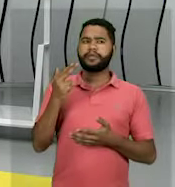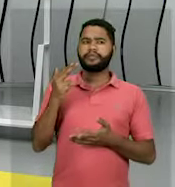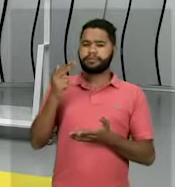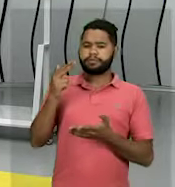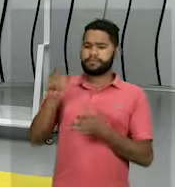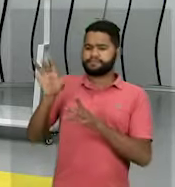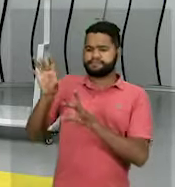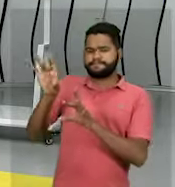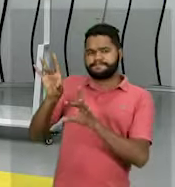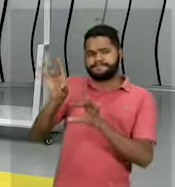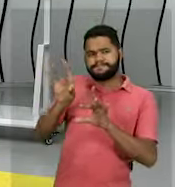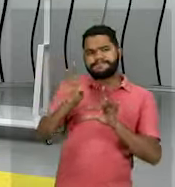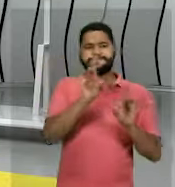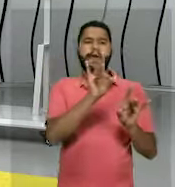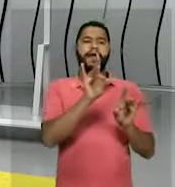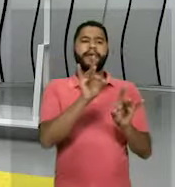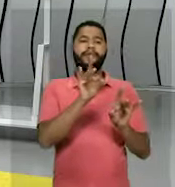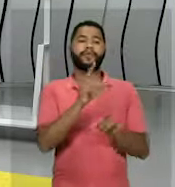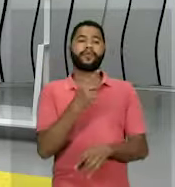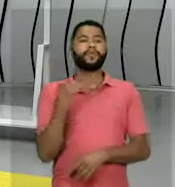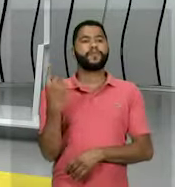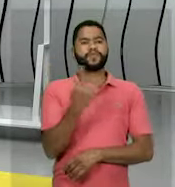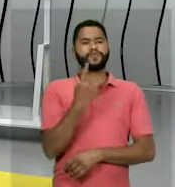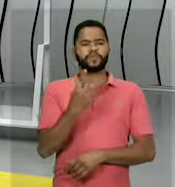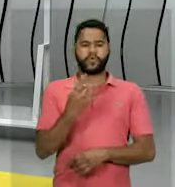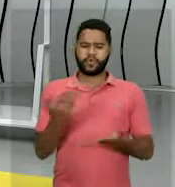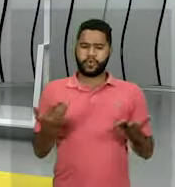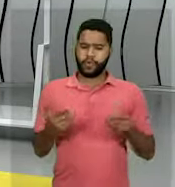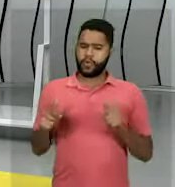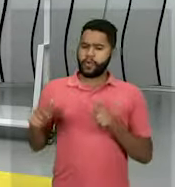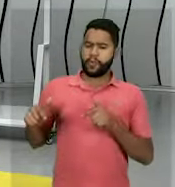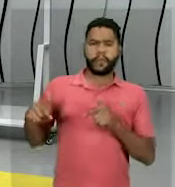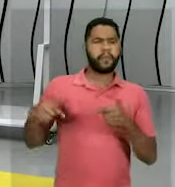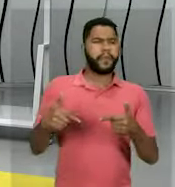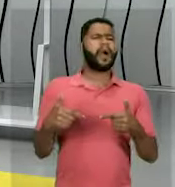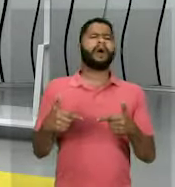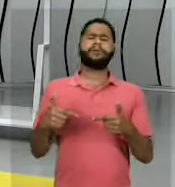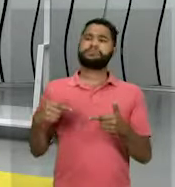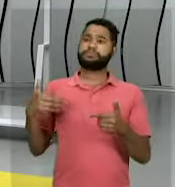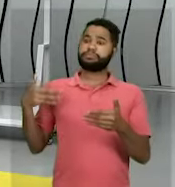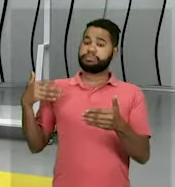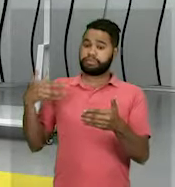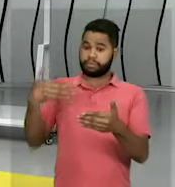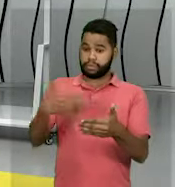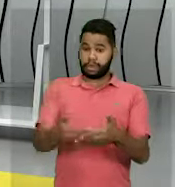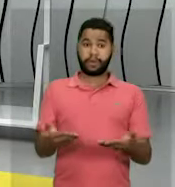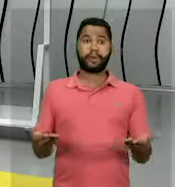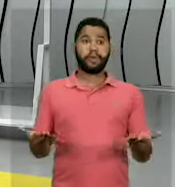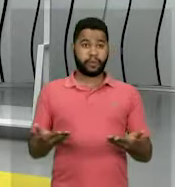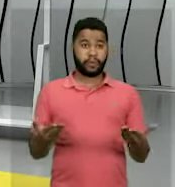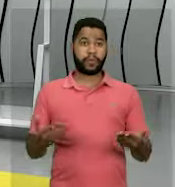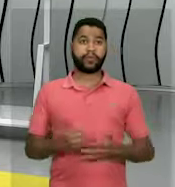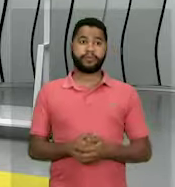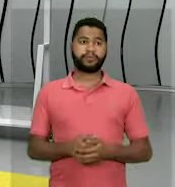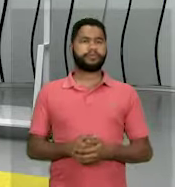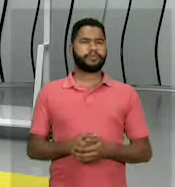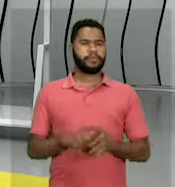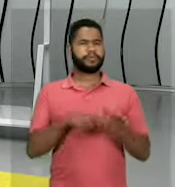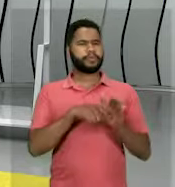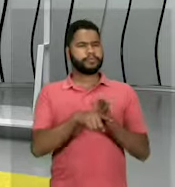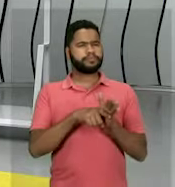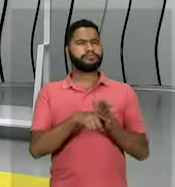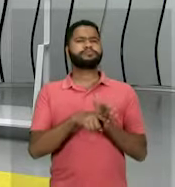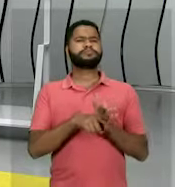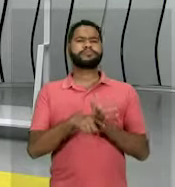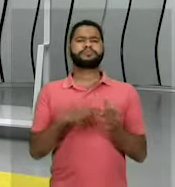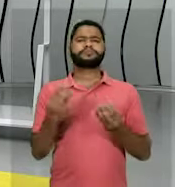institucionais, na forma como a gente se posiciona durante muito tempo até os dias de hoje. Então, vamos procurar saber o